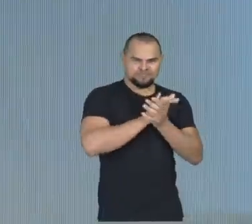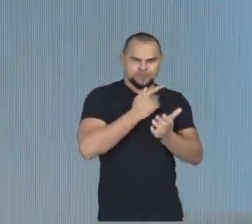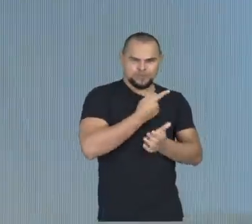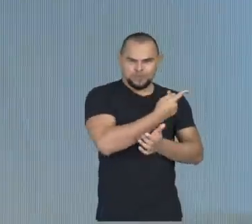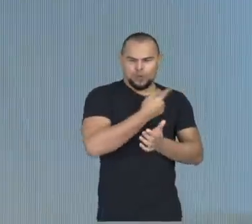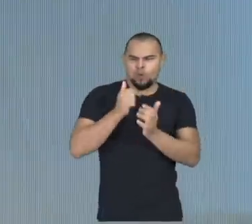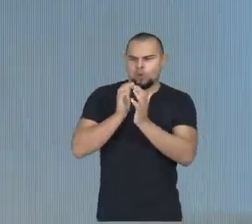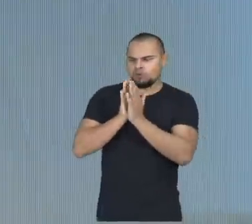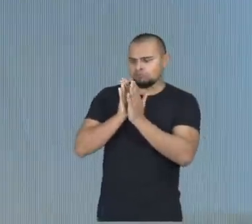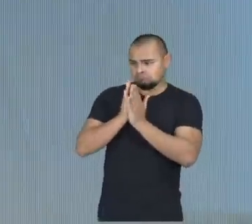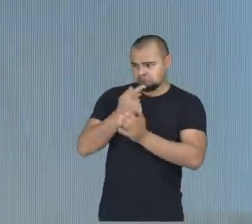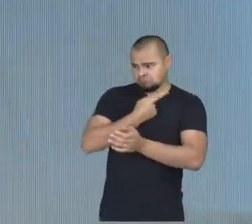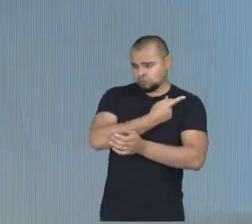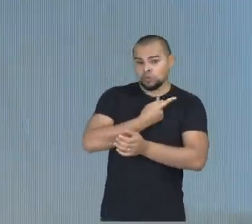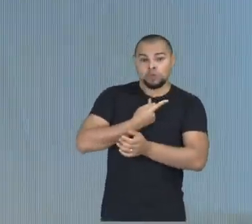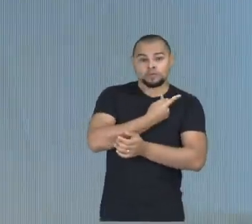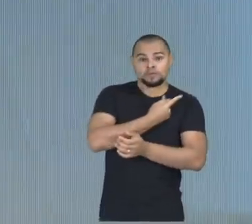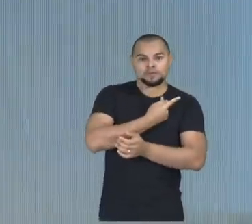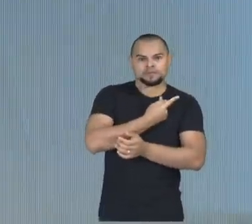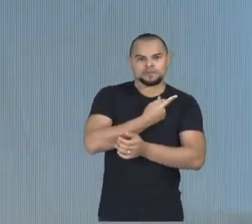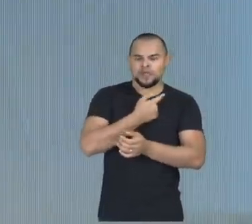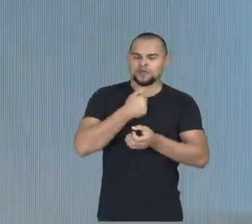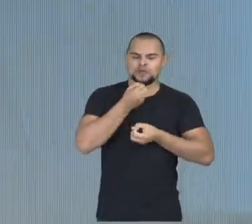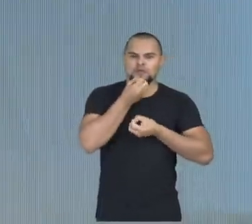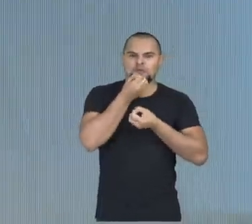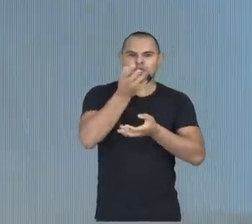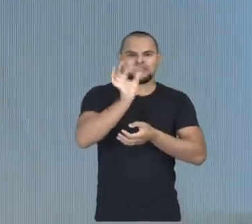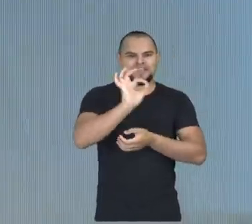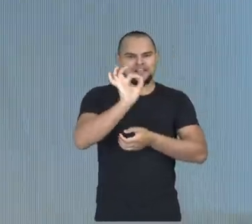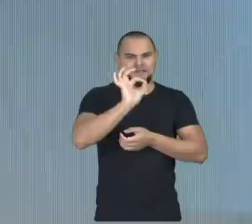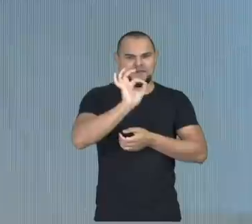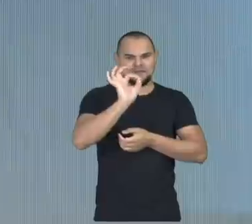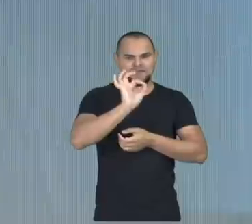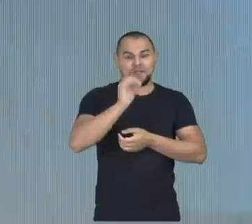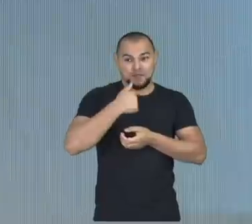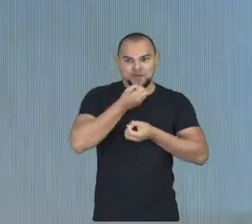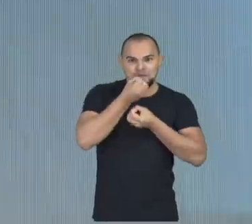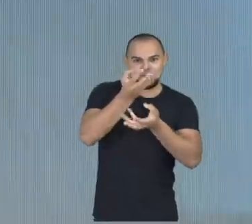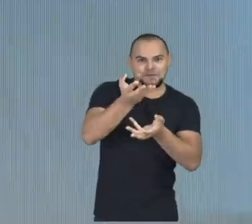nós, eu não vou contar essa história, o que aconteceu. Conto?